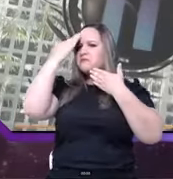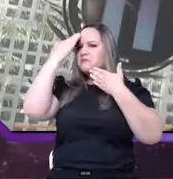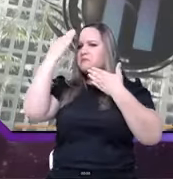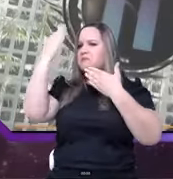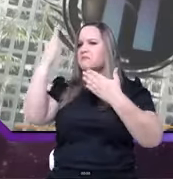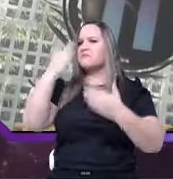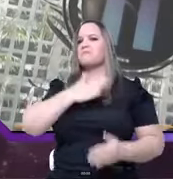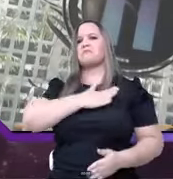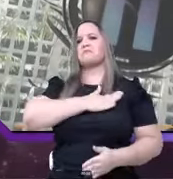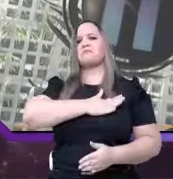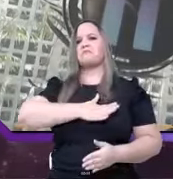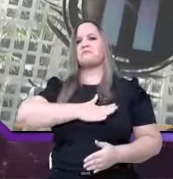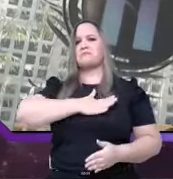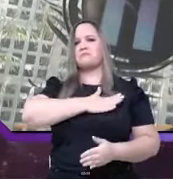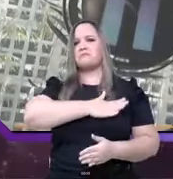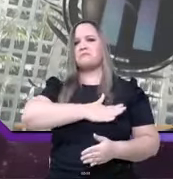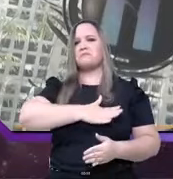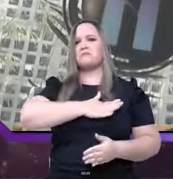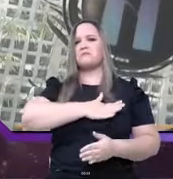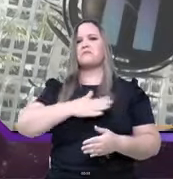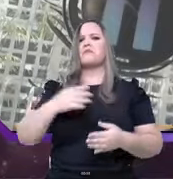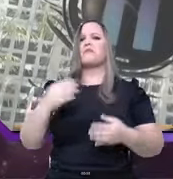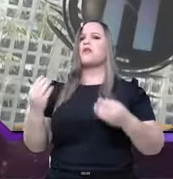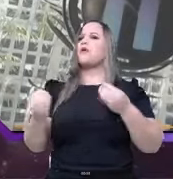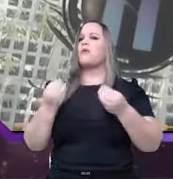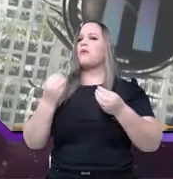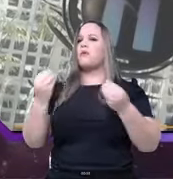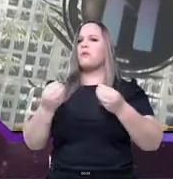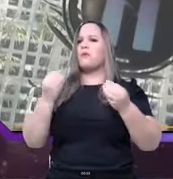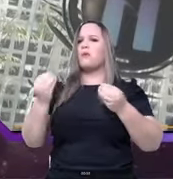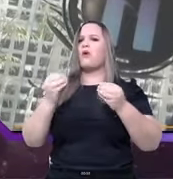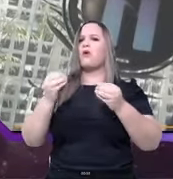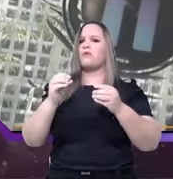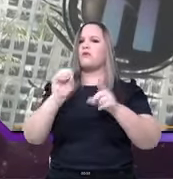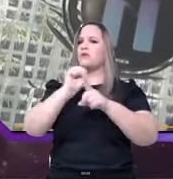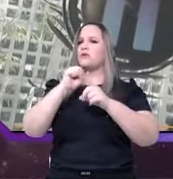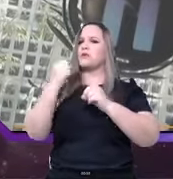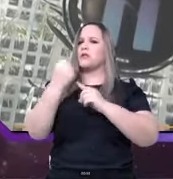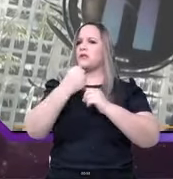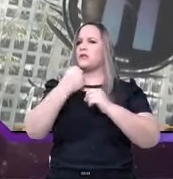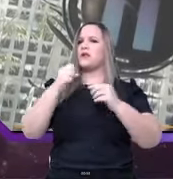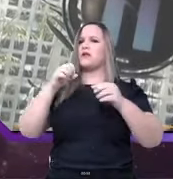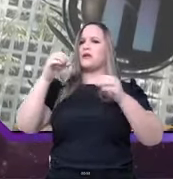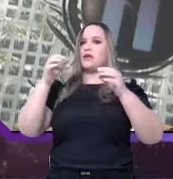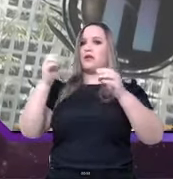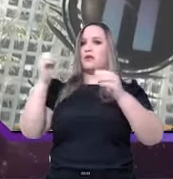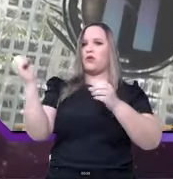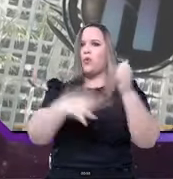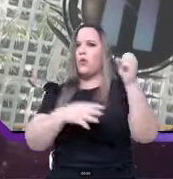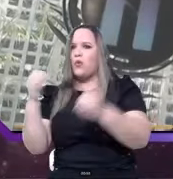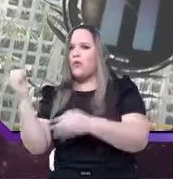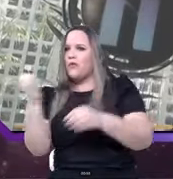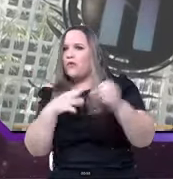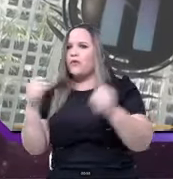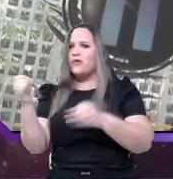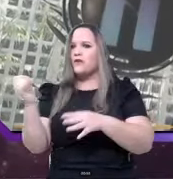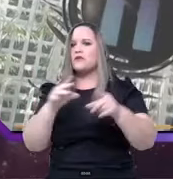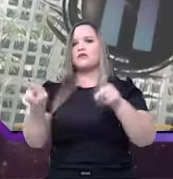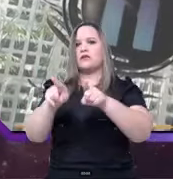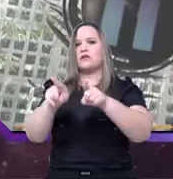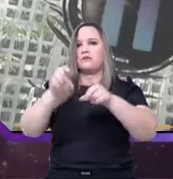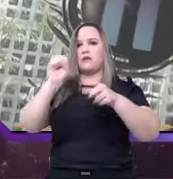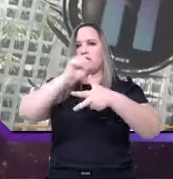poder verificar como que o ecossistema da inovação e o ecossistema judiciário vem se mobilizando e